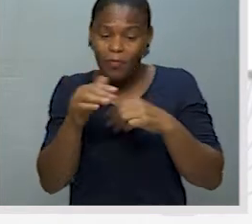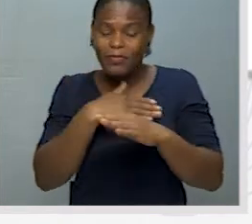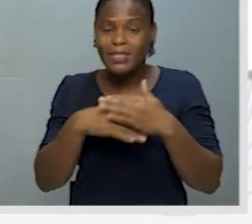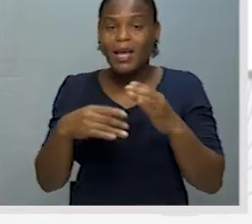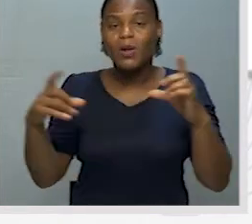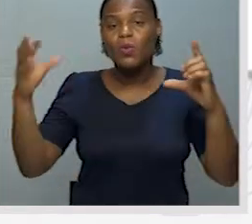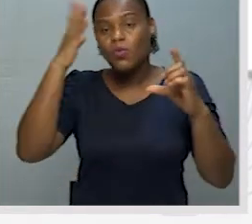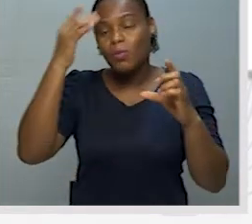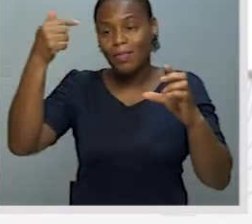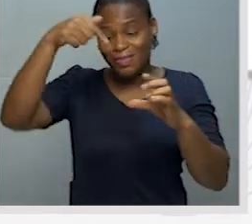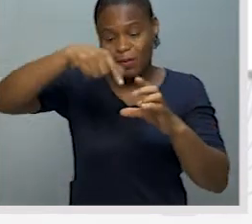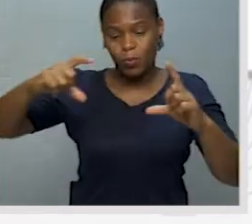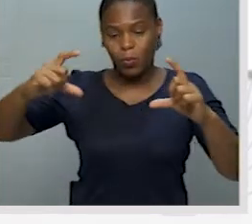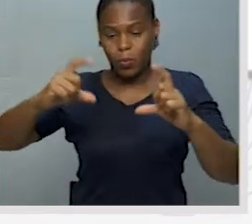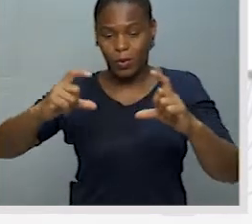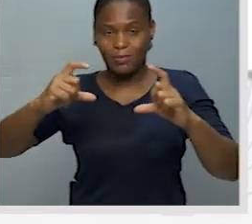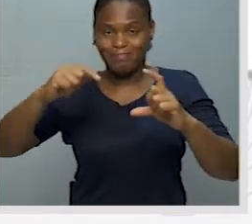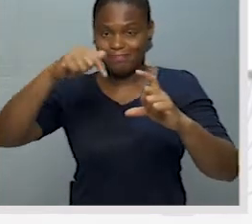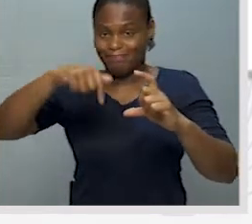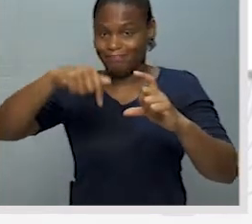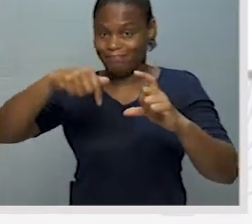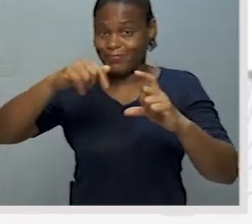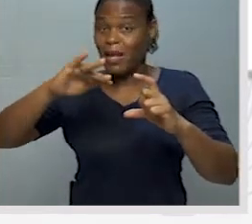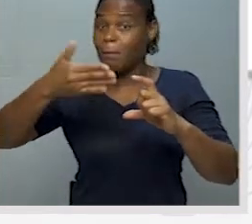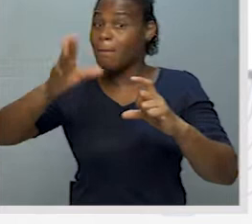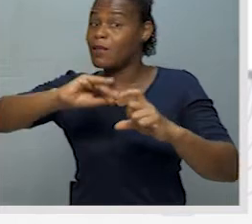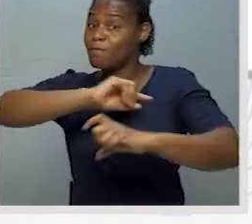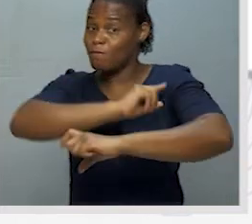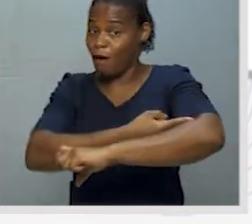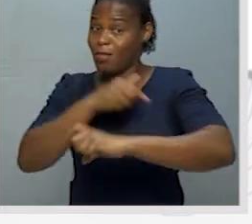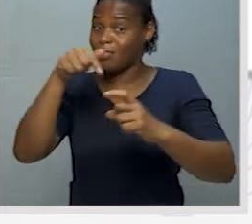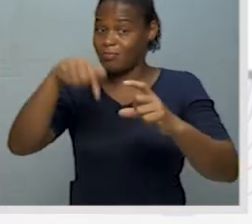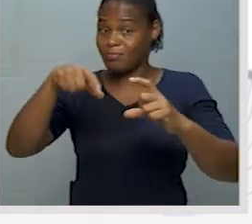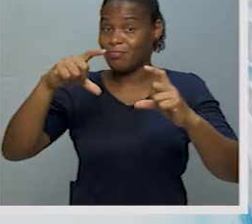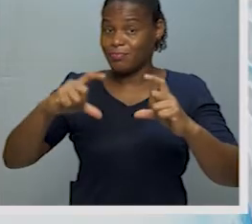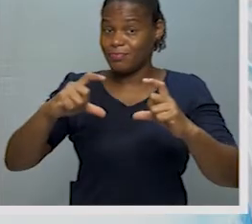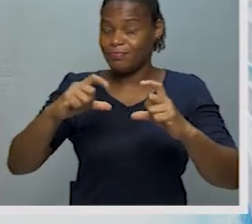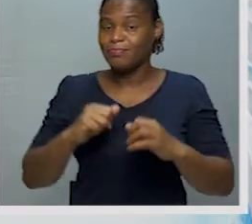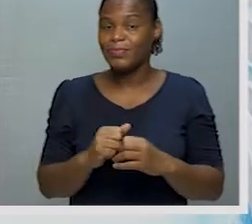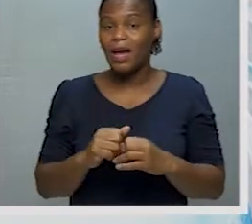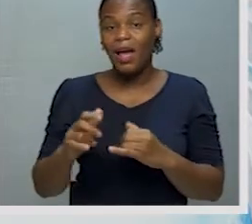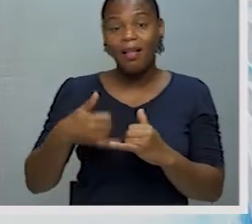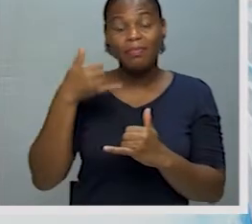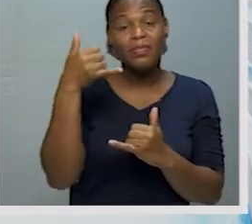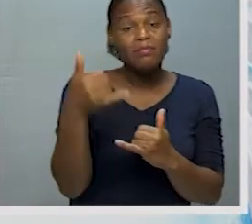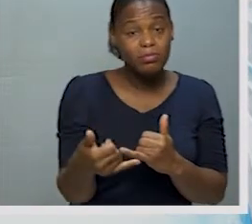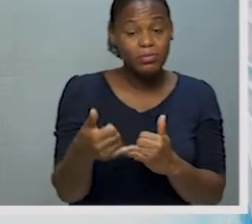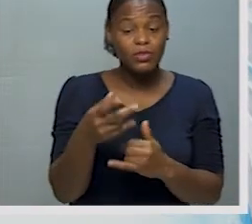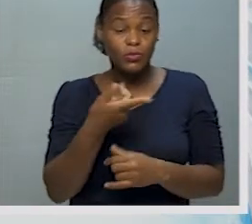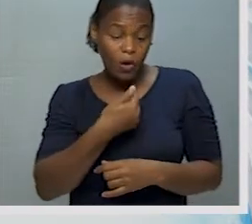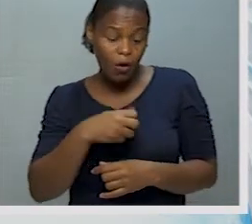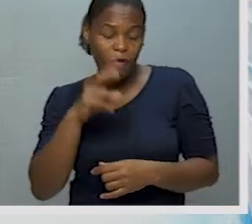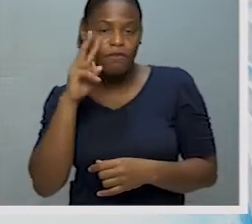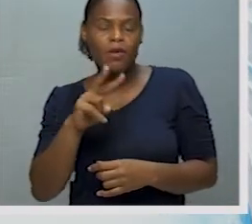está dentro do parêntese. O parênteses tem prioridade. De seguida, vamos